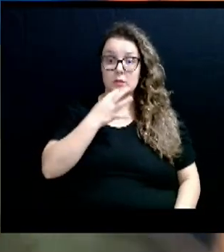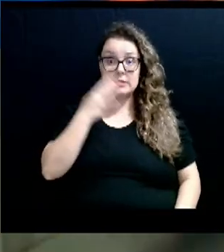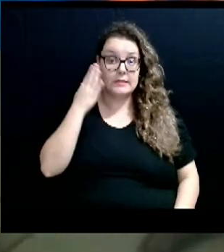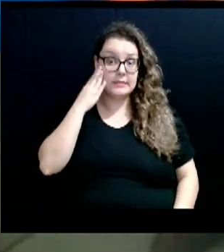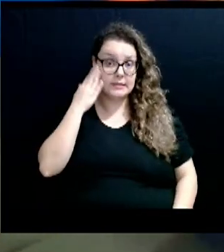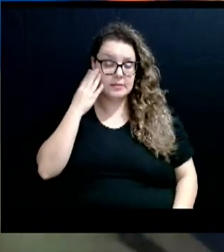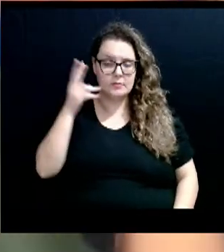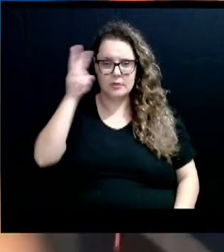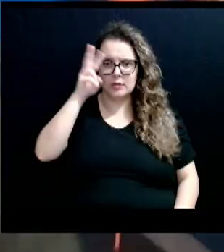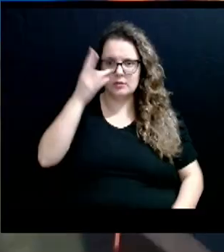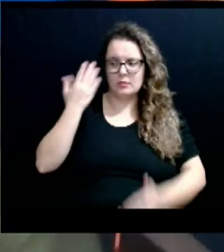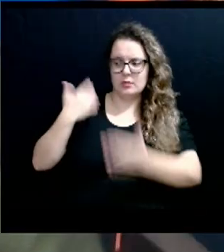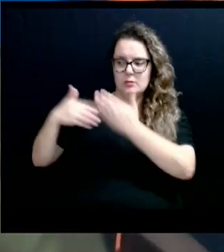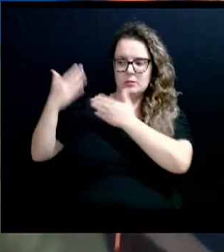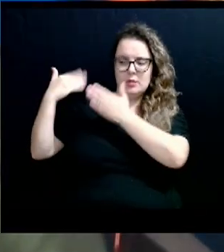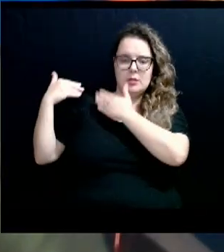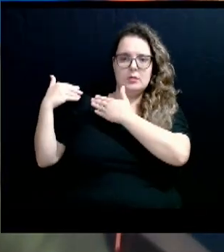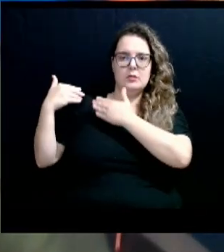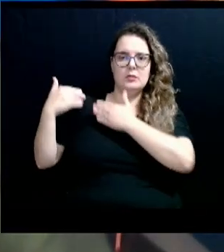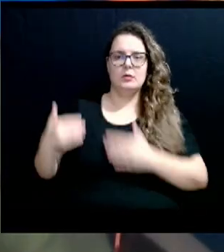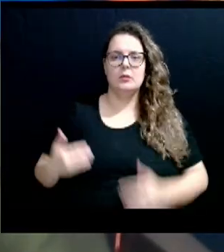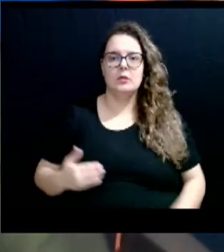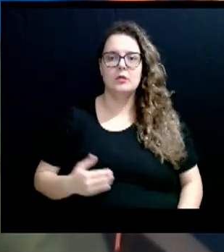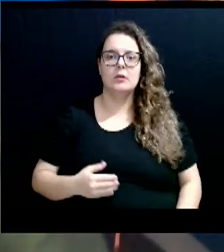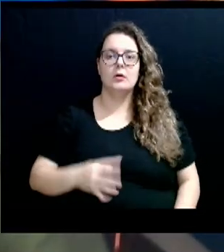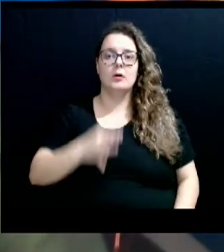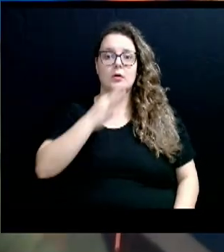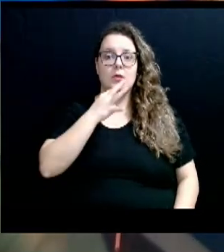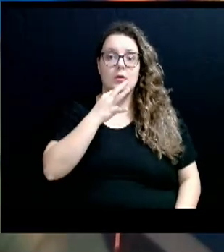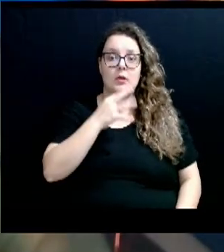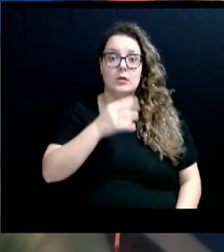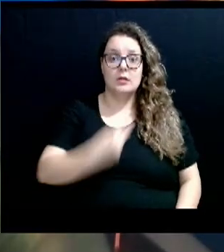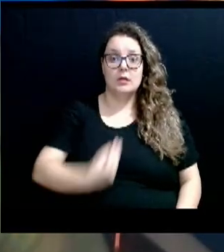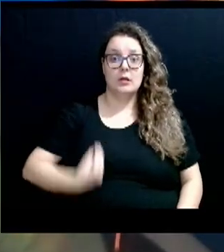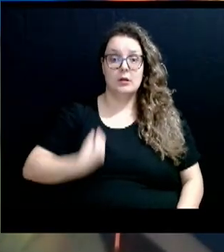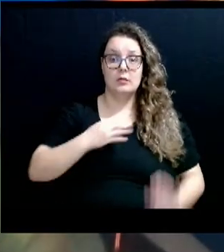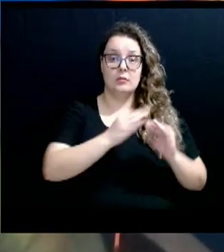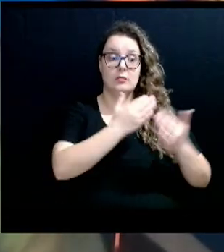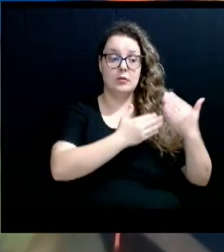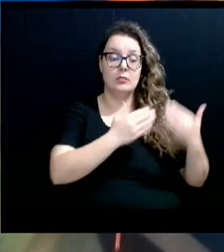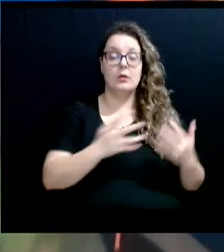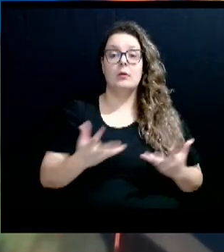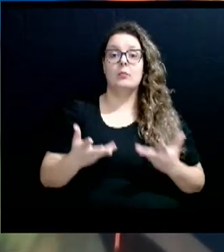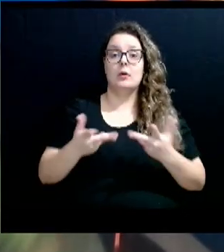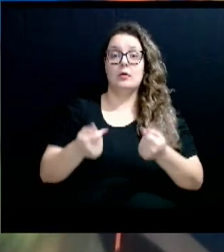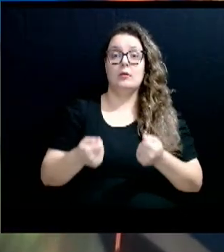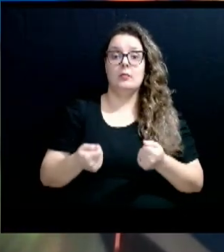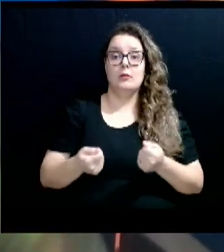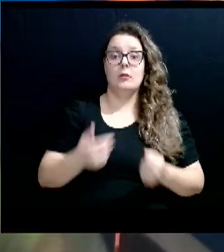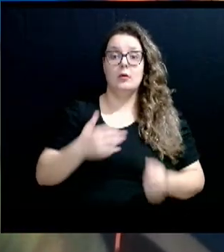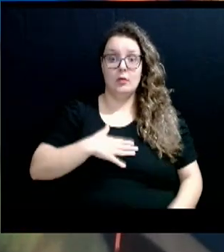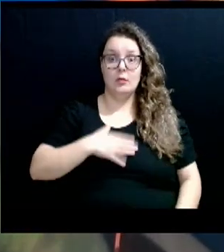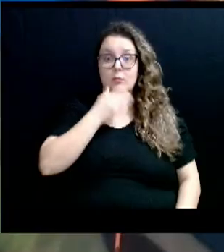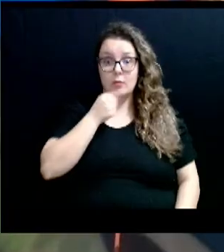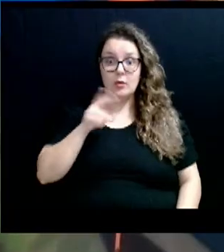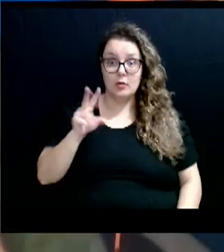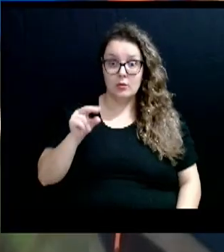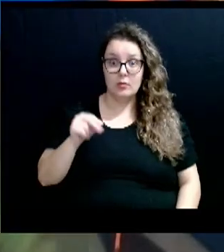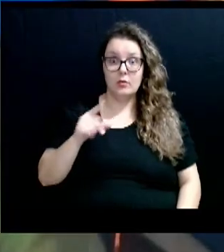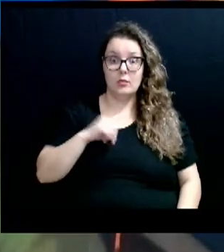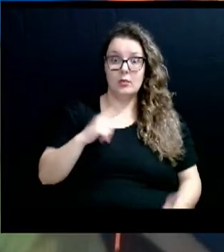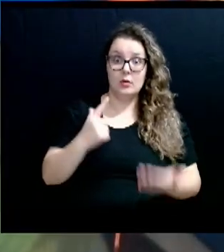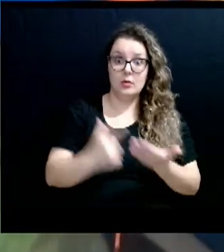bem, conhecer a dos nossos ancestrais também, é muito rico. Inclusive, meu avô tem um livro muito,